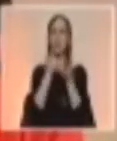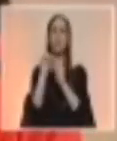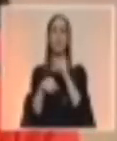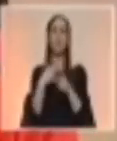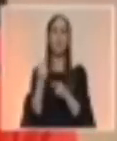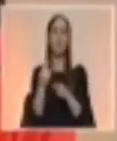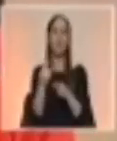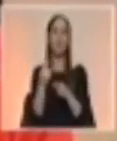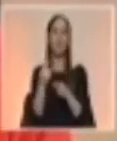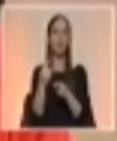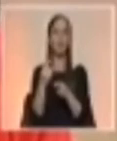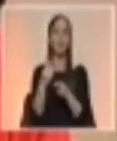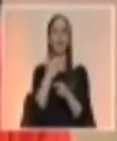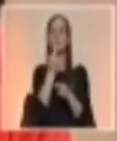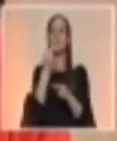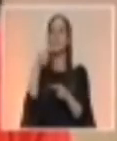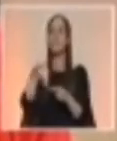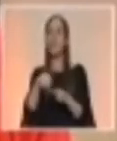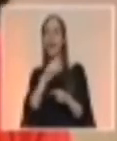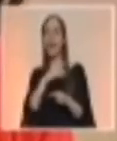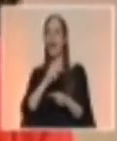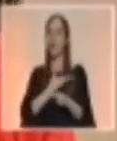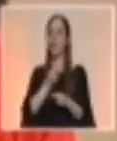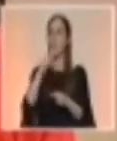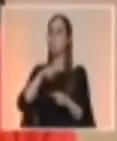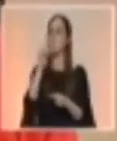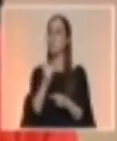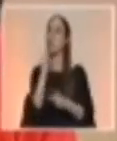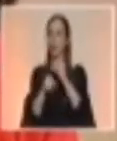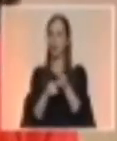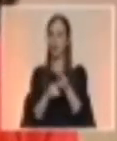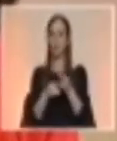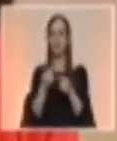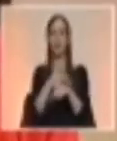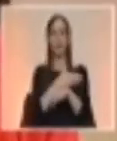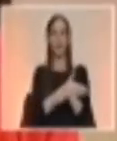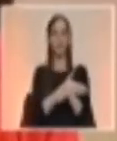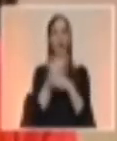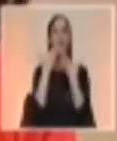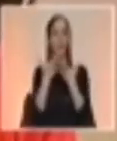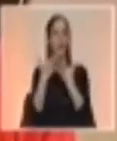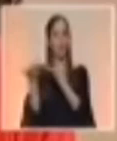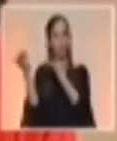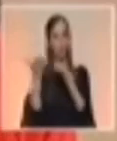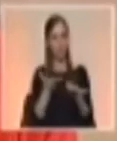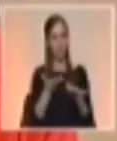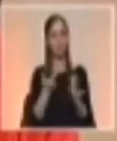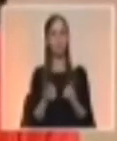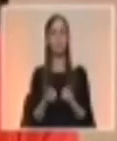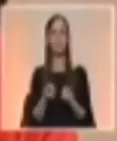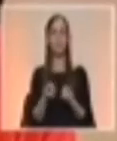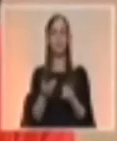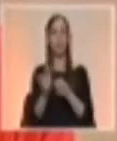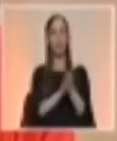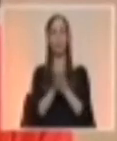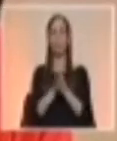Porto Teen Academy. Sim. O que é? Antes de mais, nosso muito obrigada pelo convite que nos foi interessado, pela oportunidade